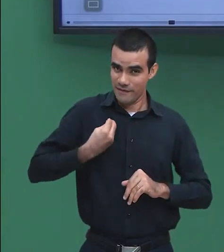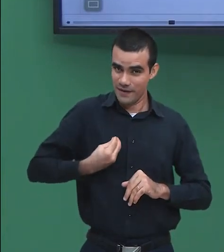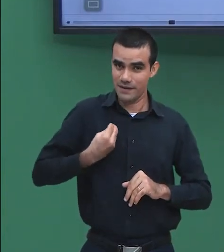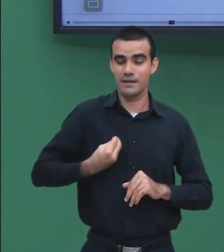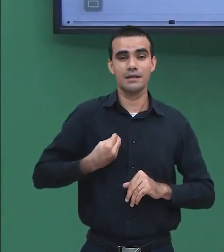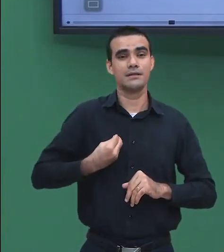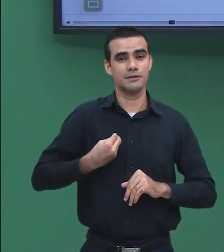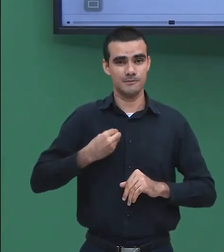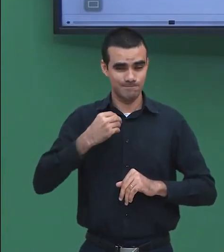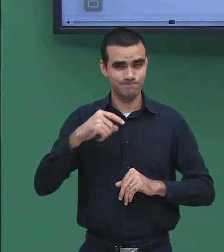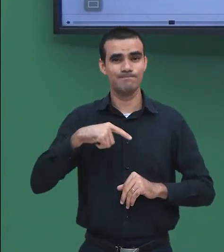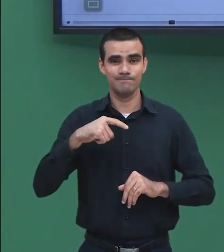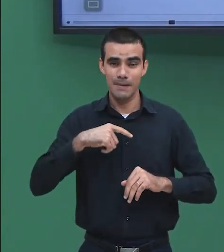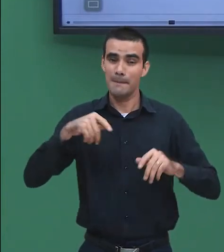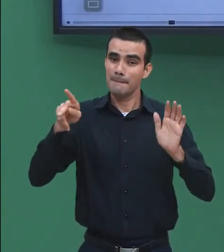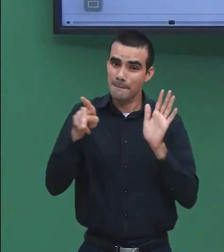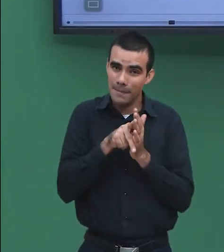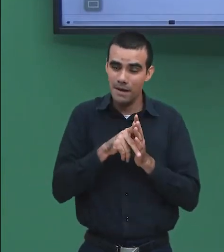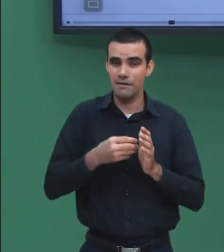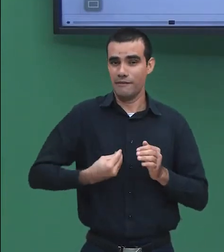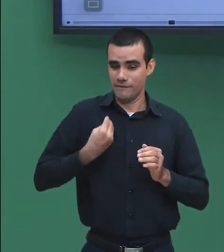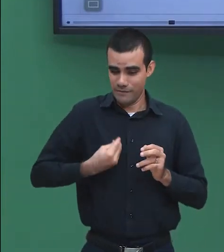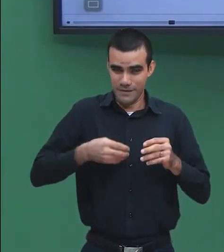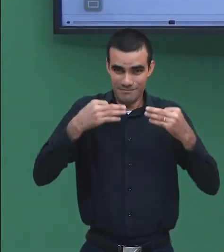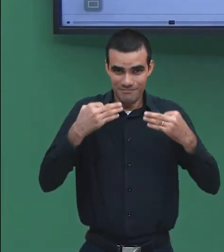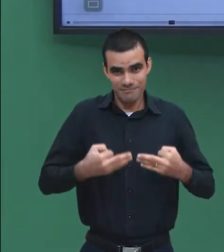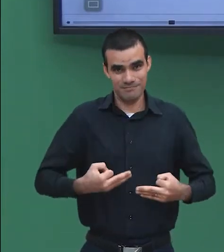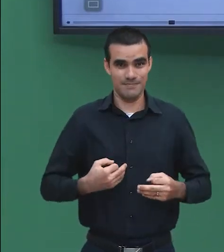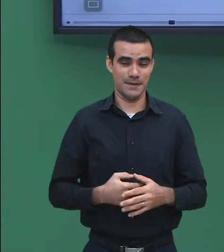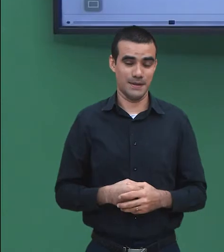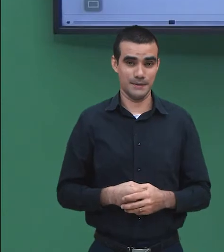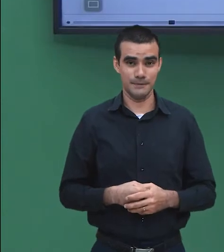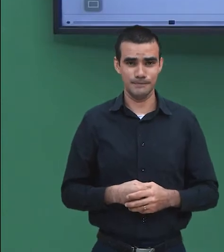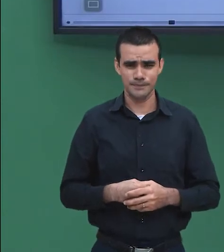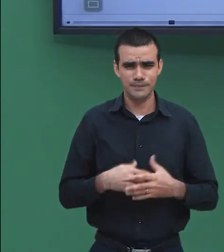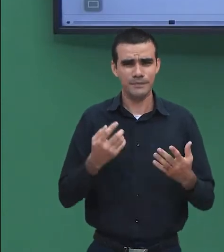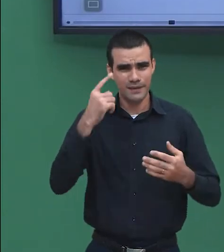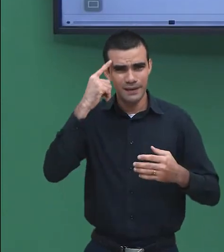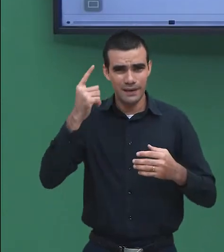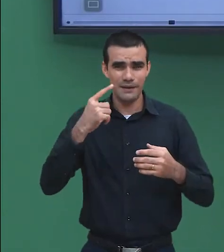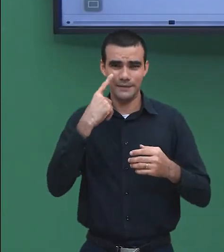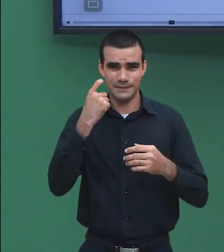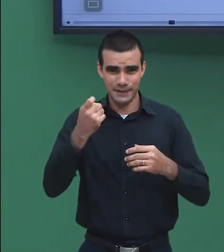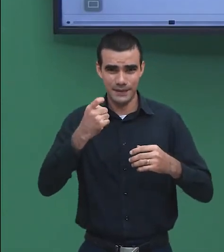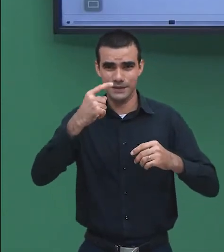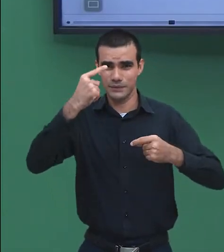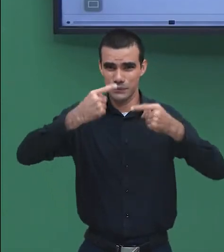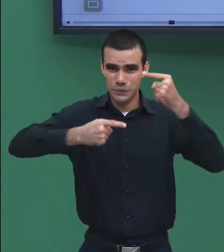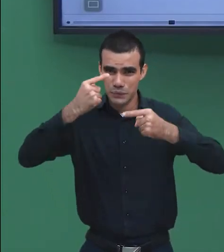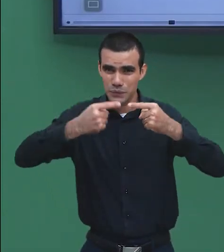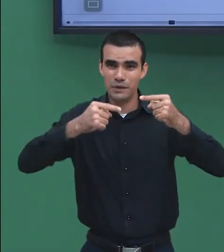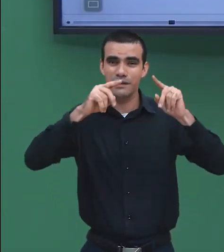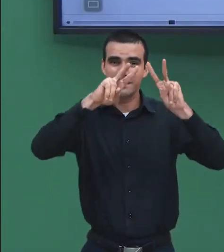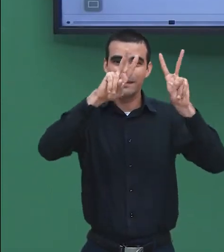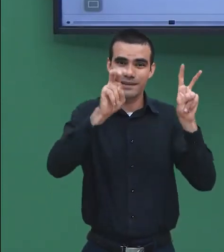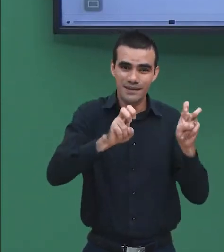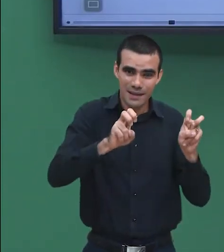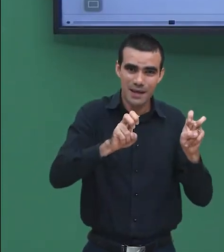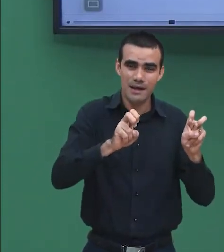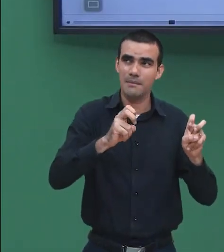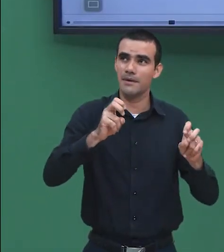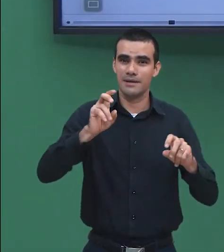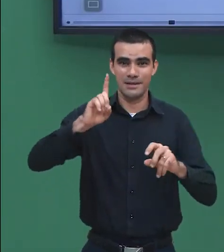constituir parte do nosso estilo de vida. Bom, a discussão e o interesse em torno das questões relativas à